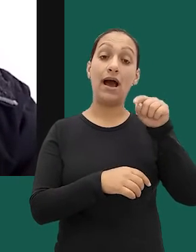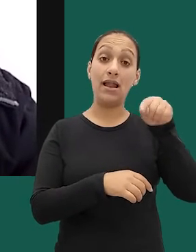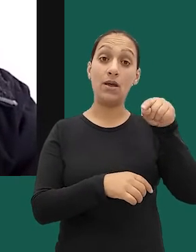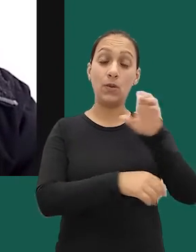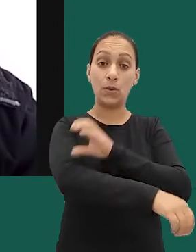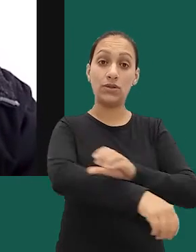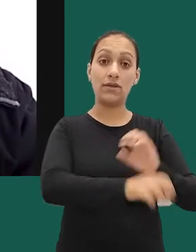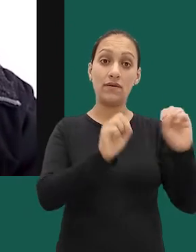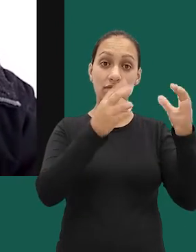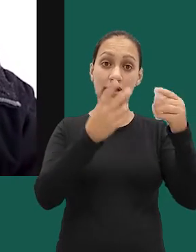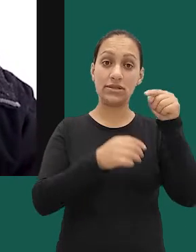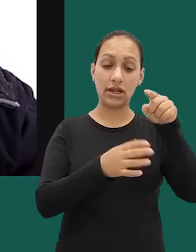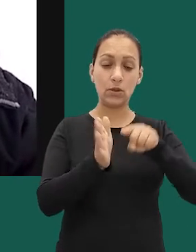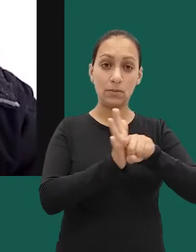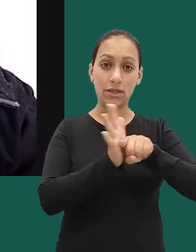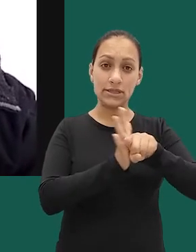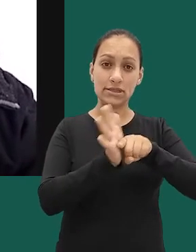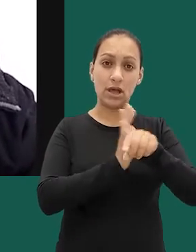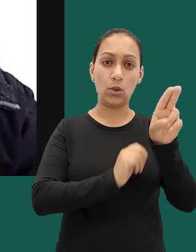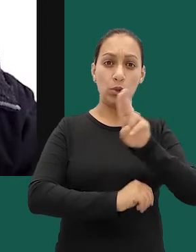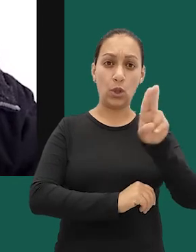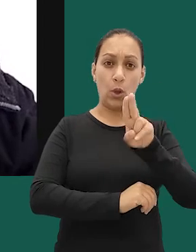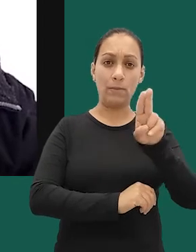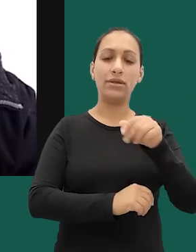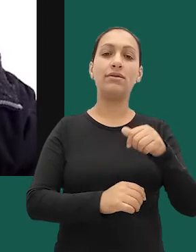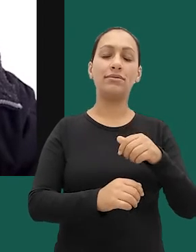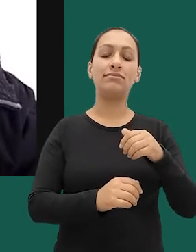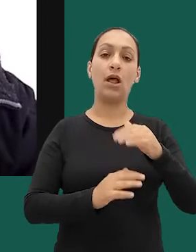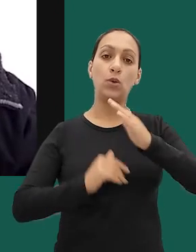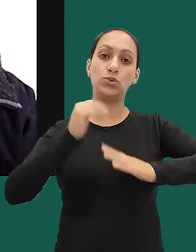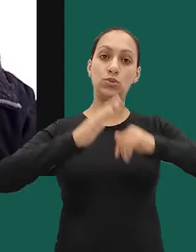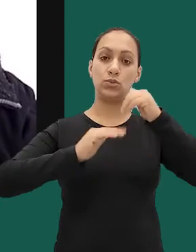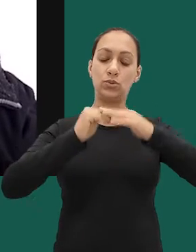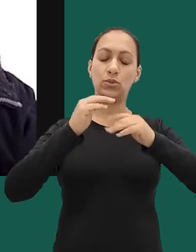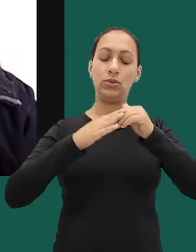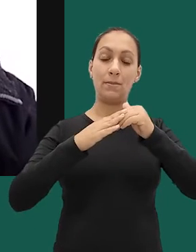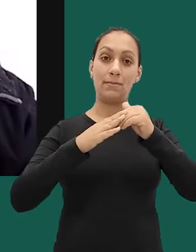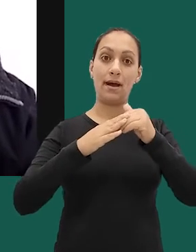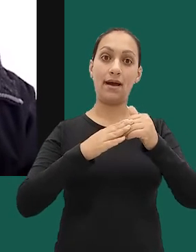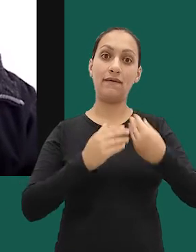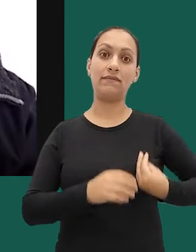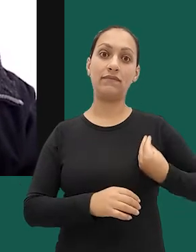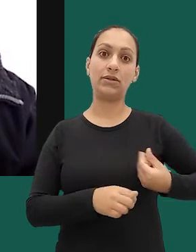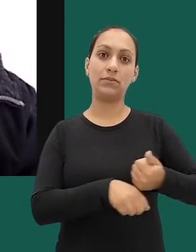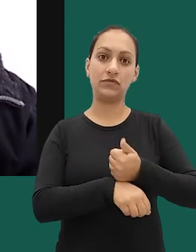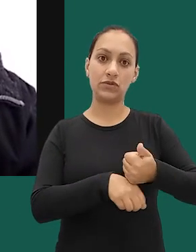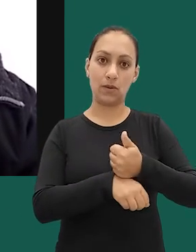tu consegue pesquisar pelo nome do curso, que é Construindo uma Carreira Internacional.